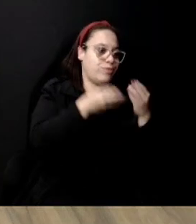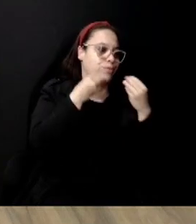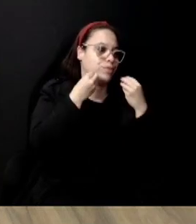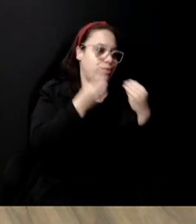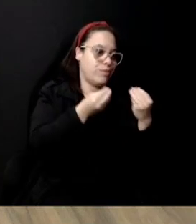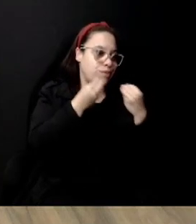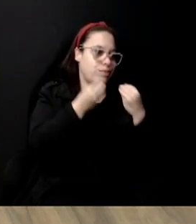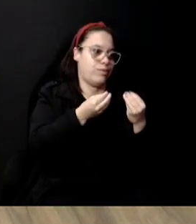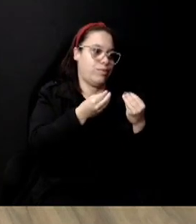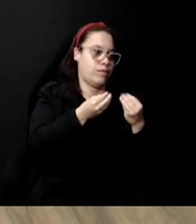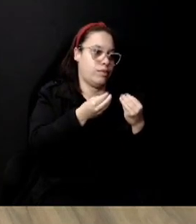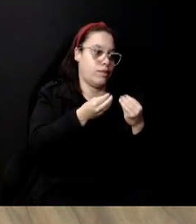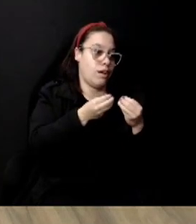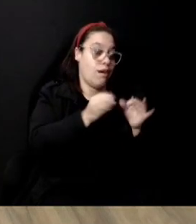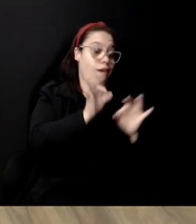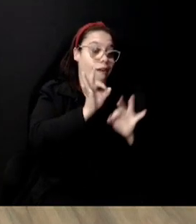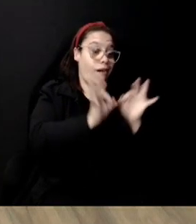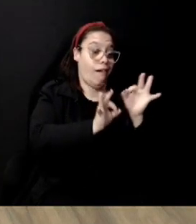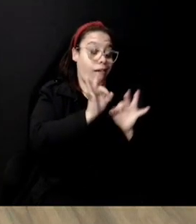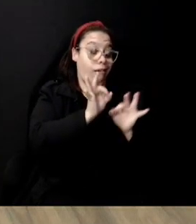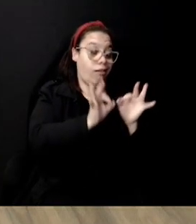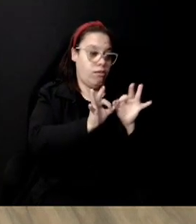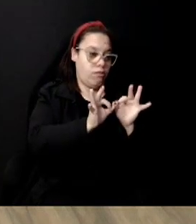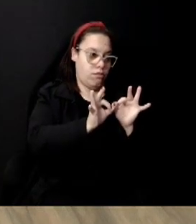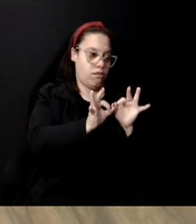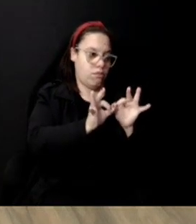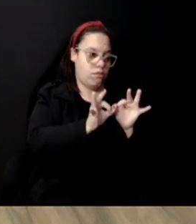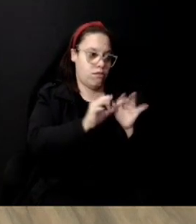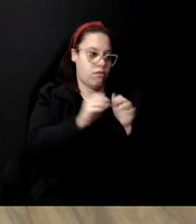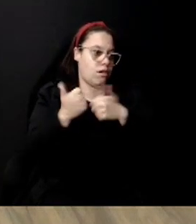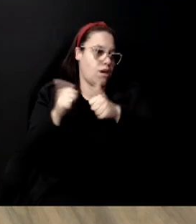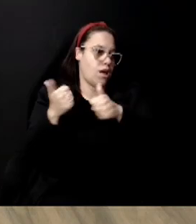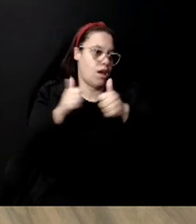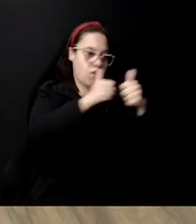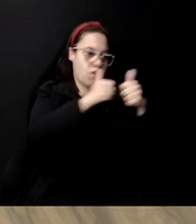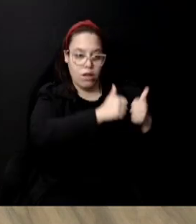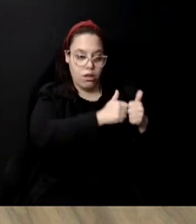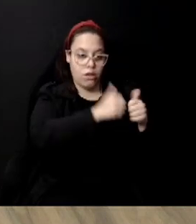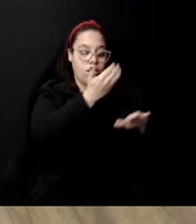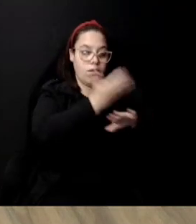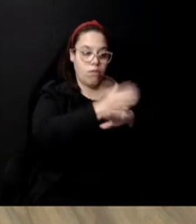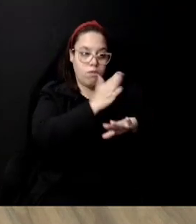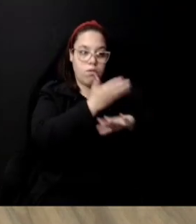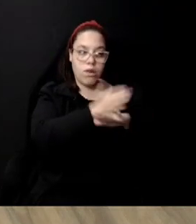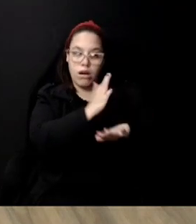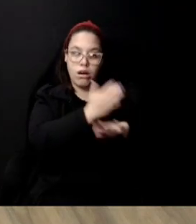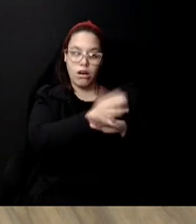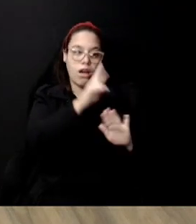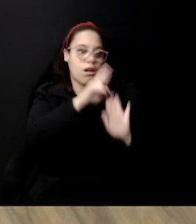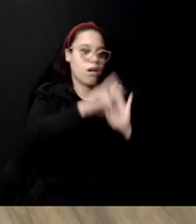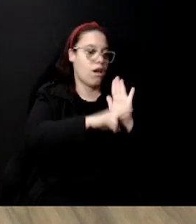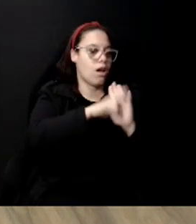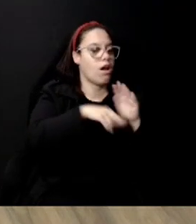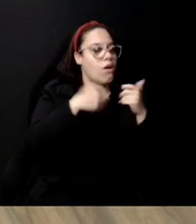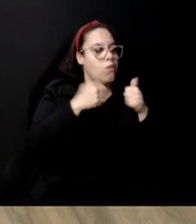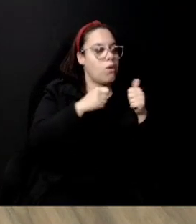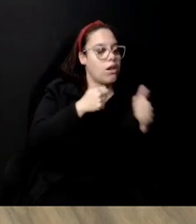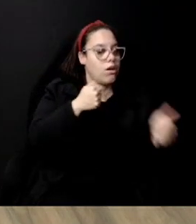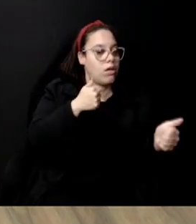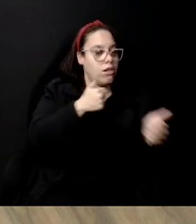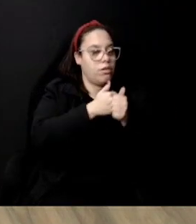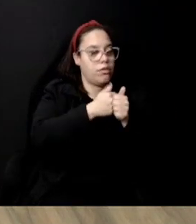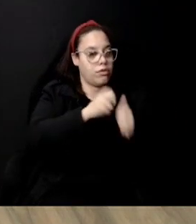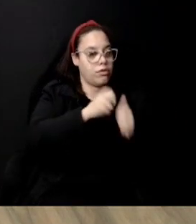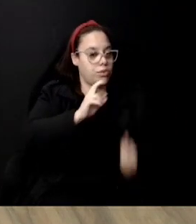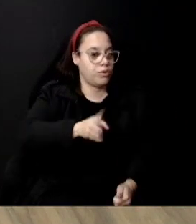essa organização avalia, coloca em prática essas regras que precisam ser seguidas e manter o direito